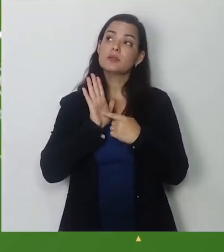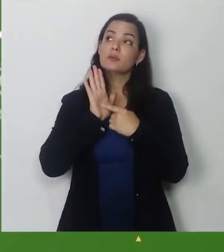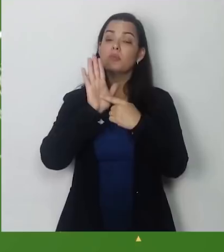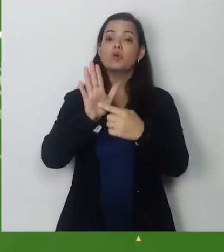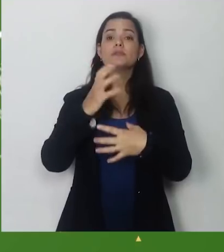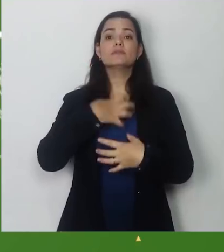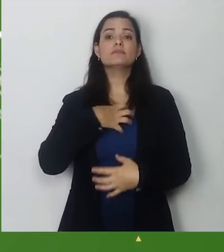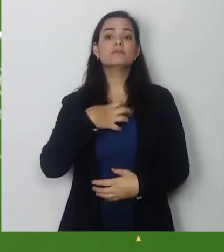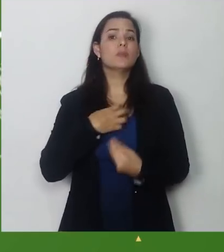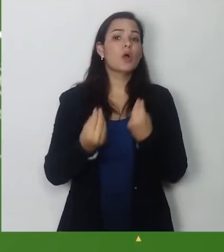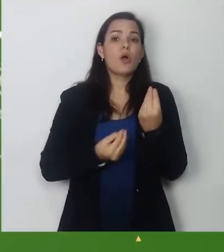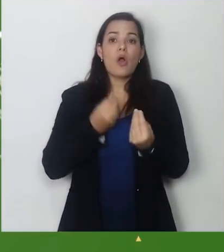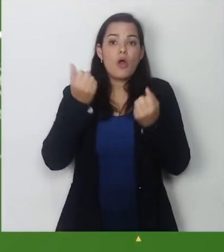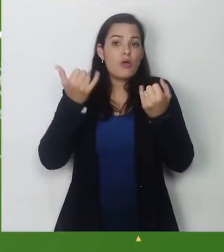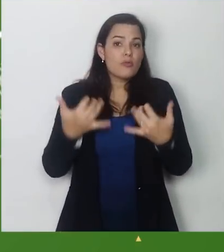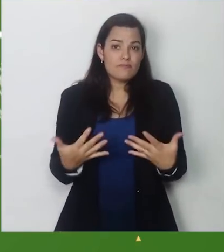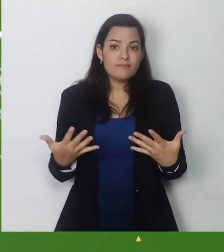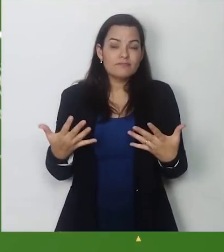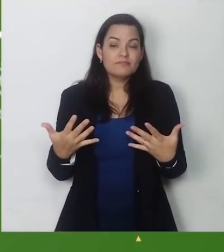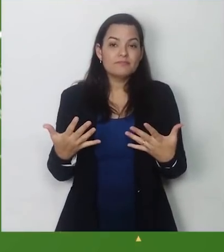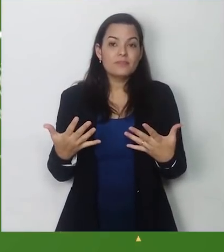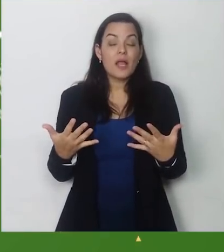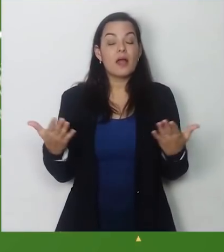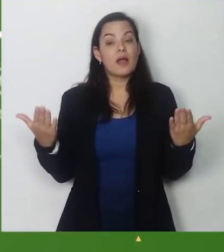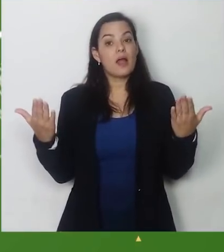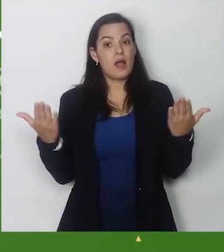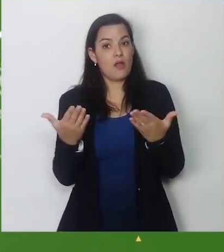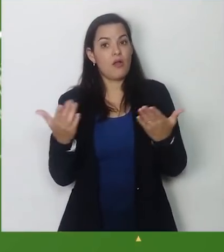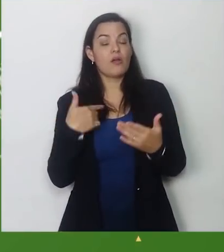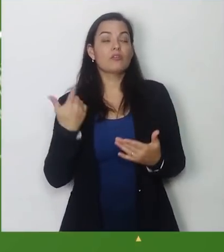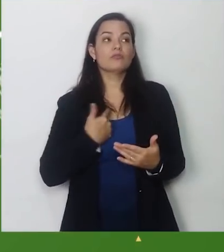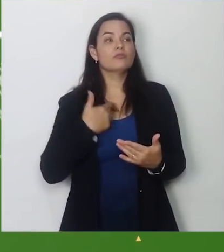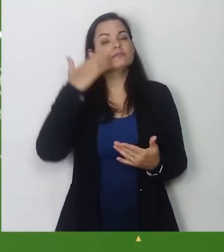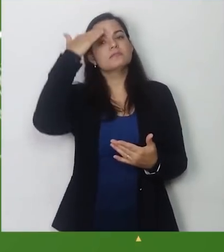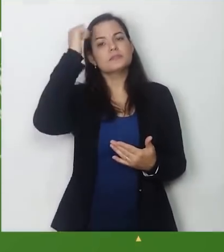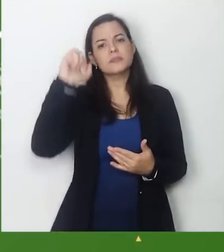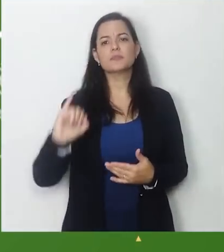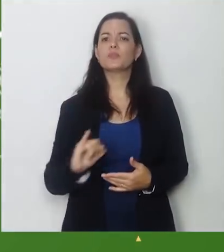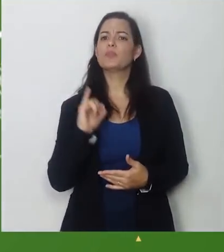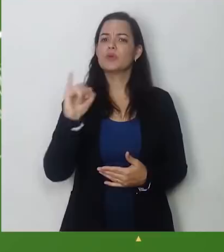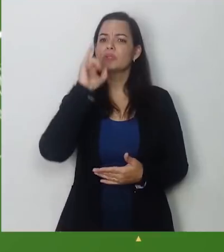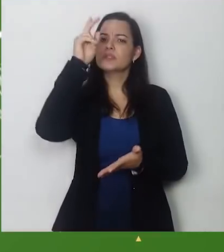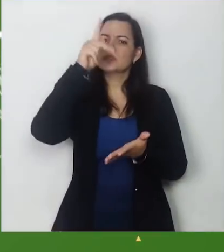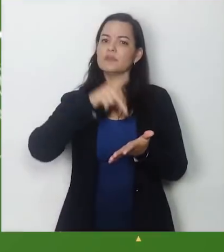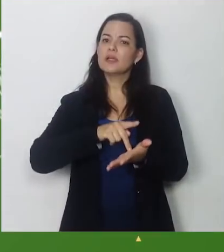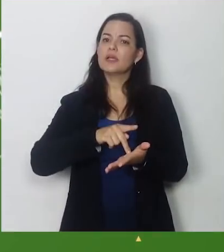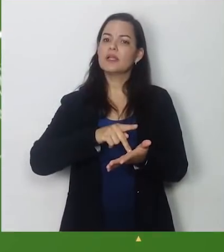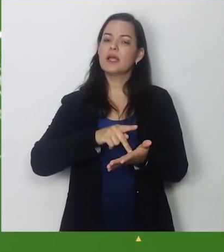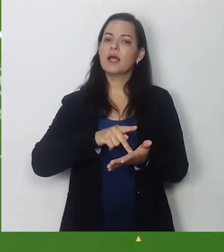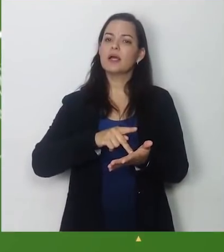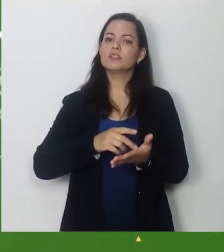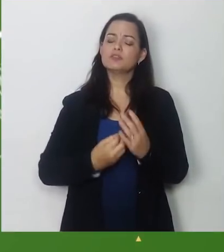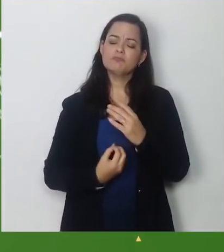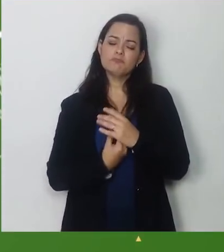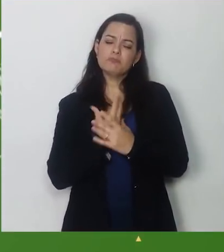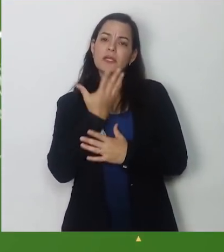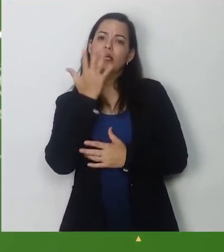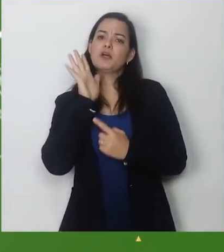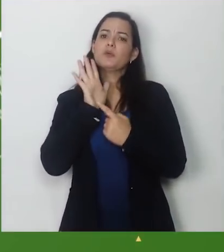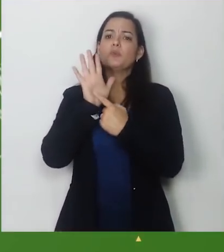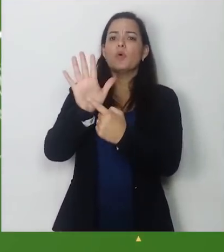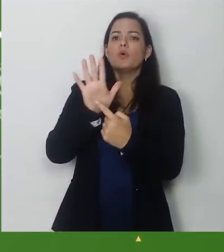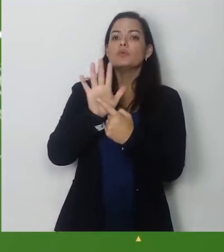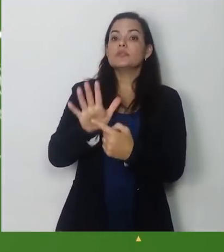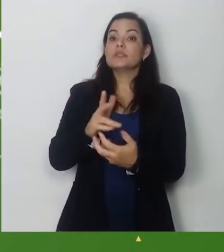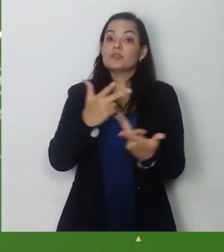expressarmos. Hoje nós estamos vendo o quanto é importante a gente conseguir se expressar, mostrar aquilo que a